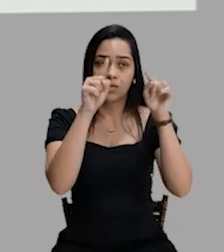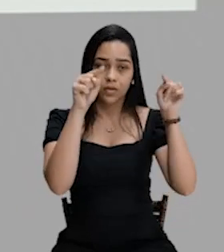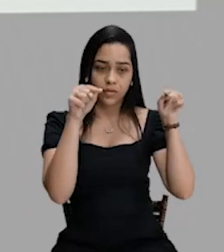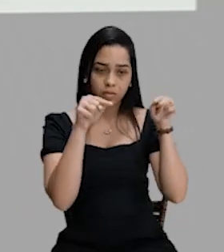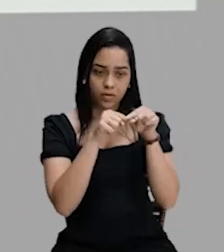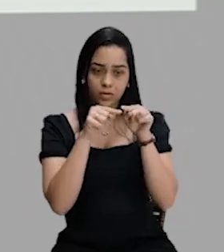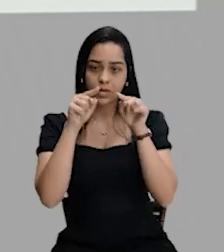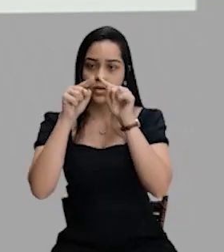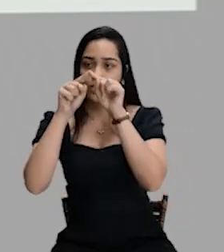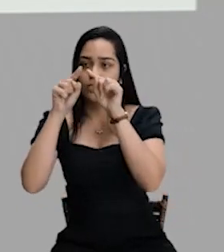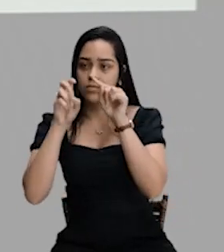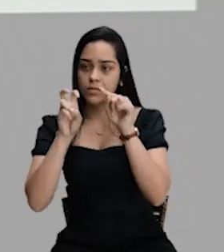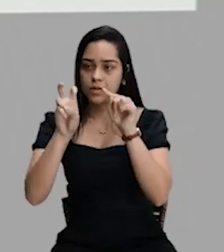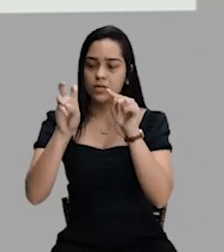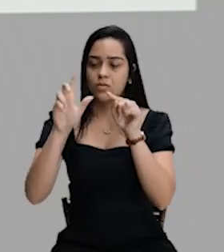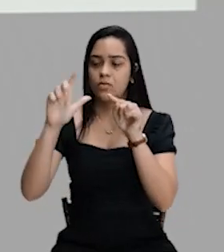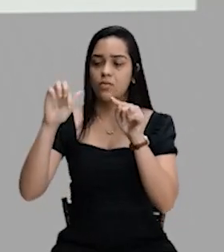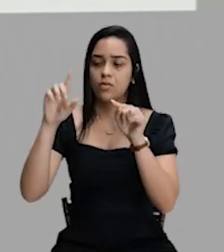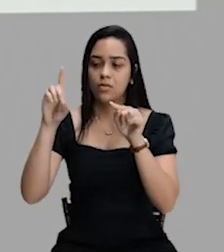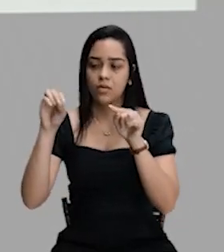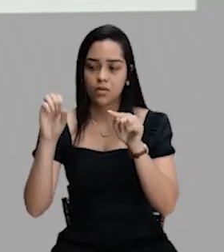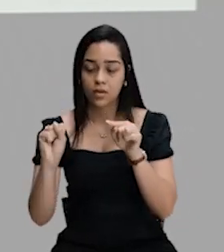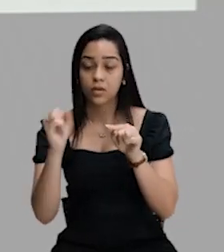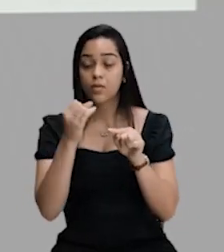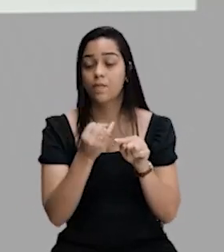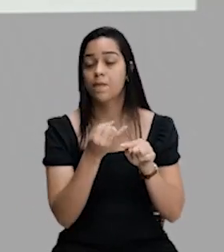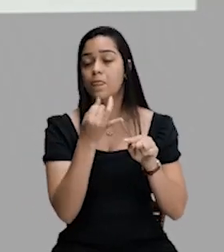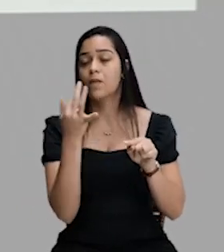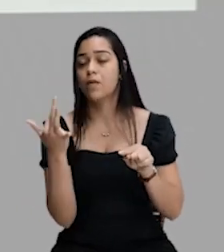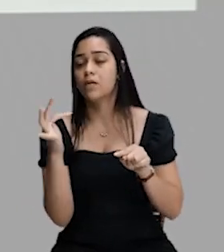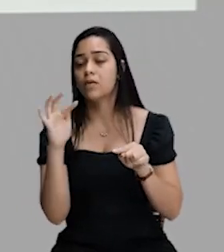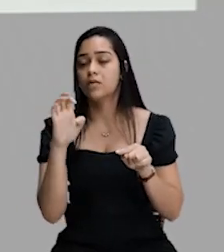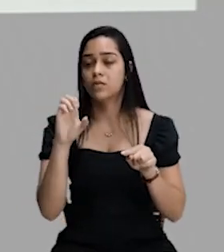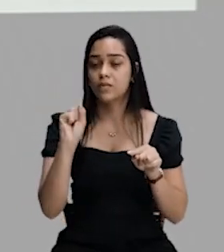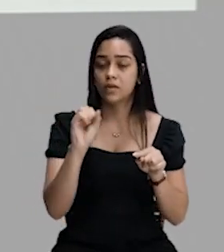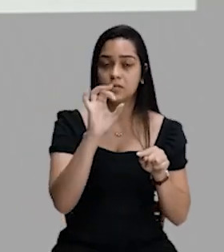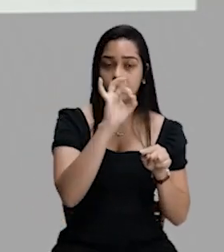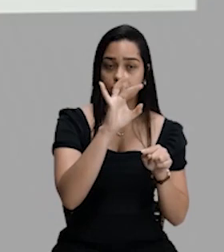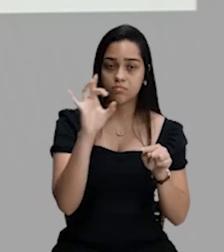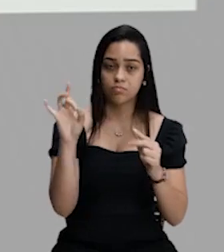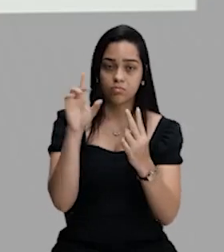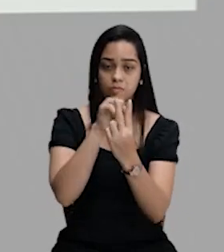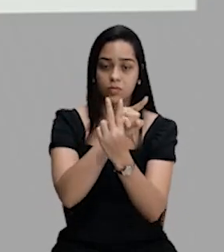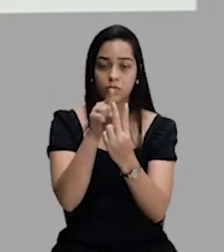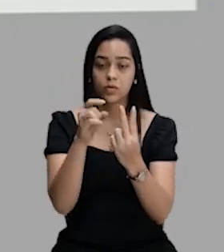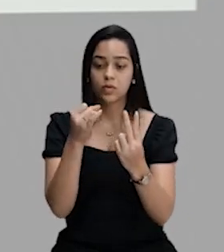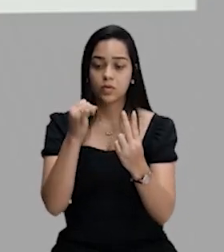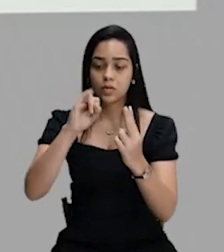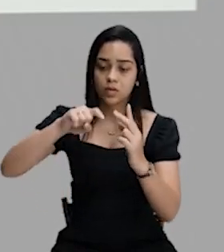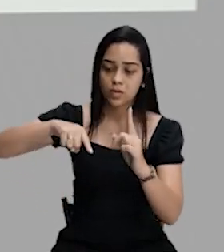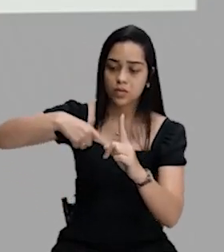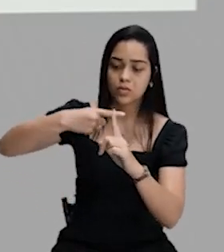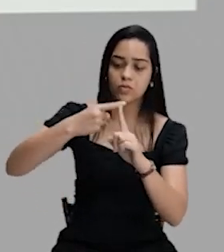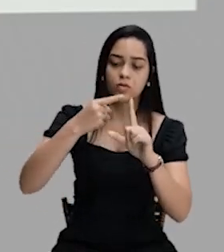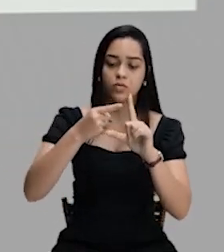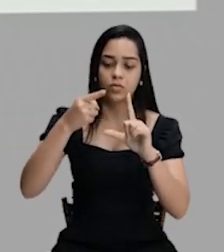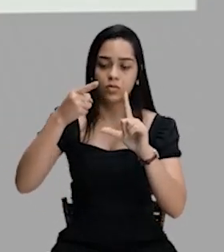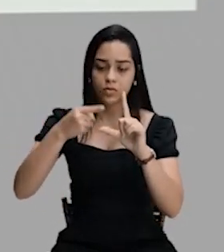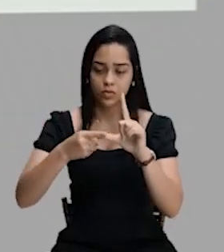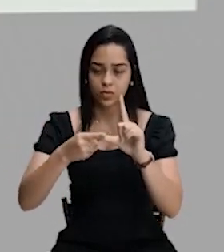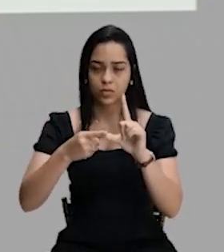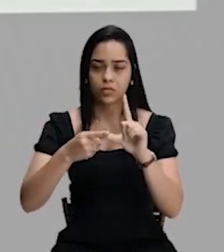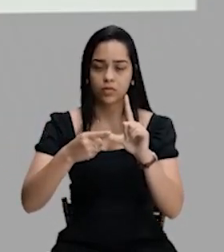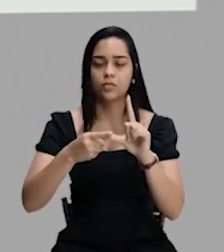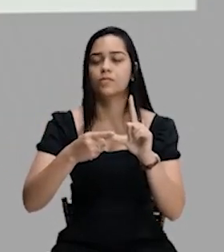e pentagonais quantas faces tem de cada tipo se a soma dos ângulos internos